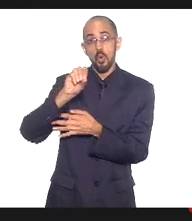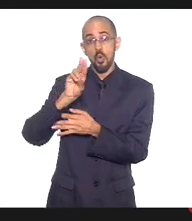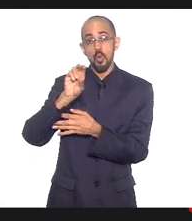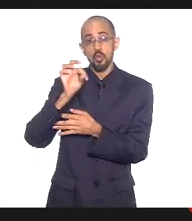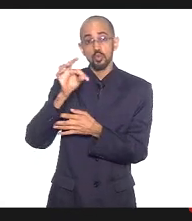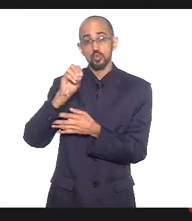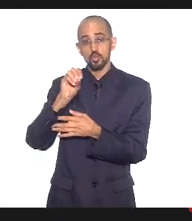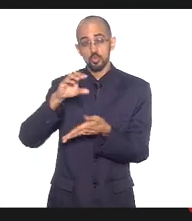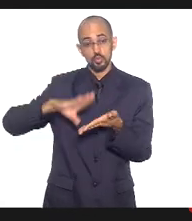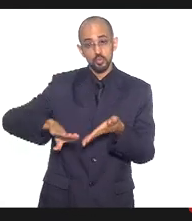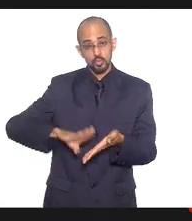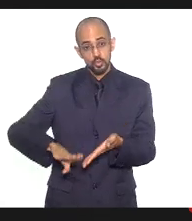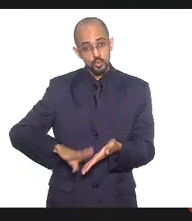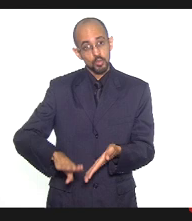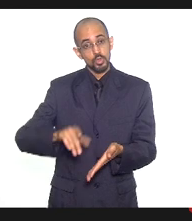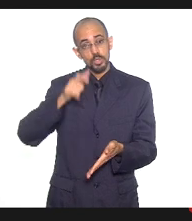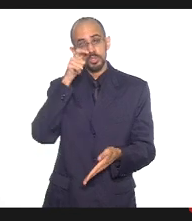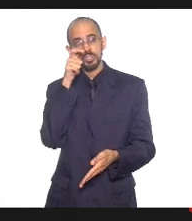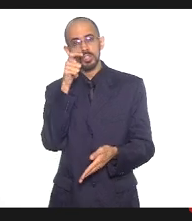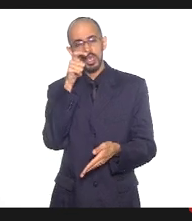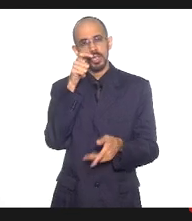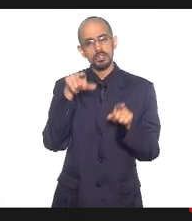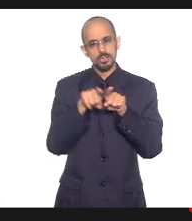tais interesses determinados no consórcio.